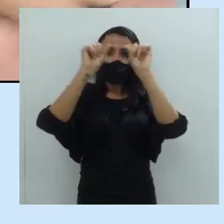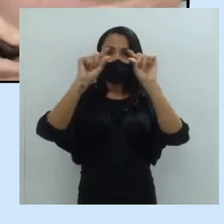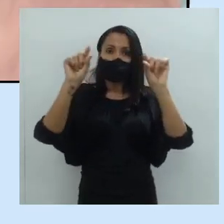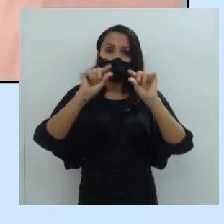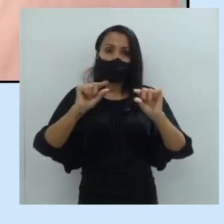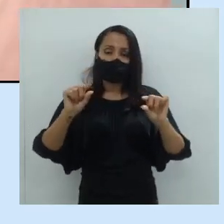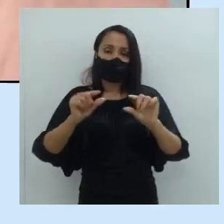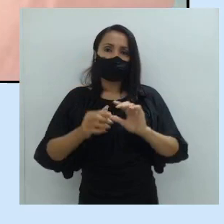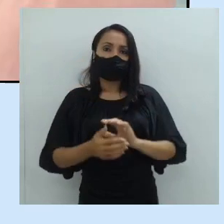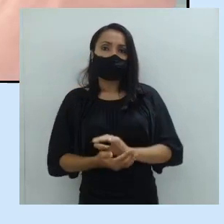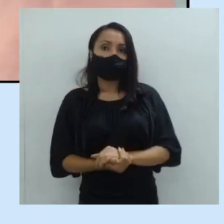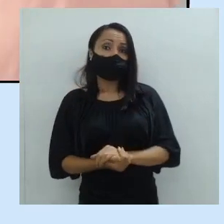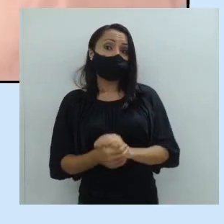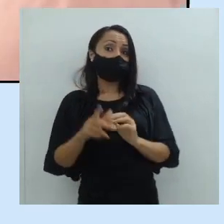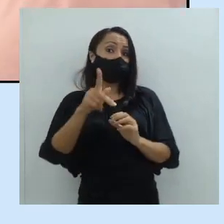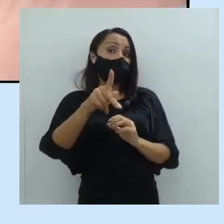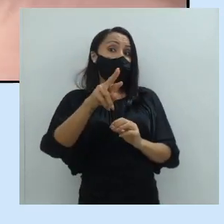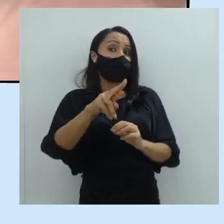me diz,